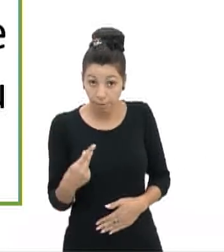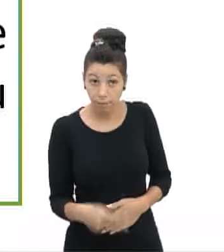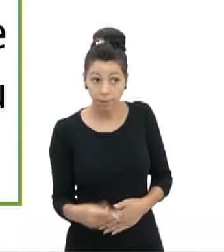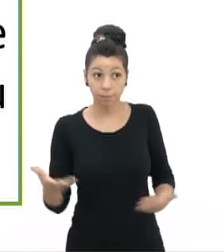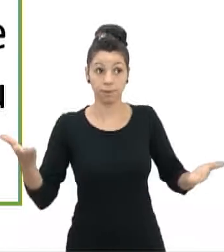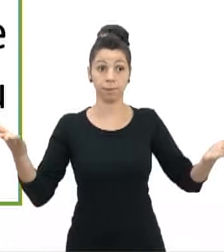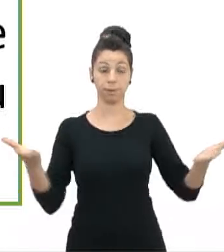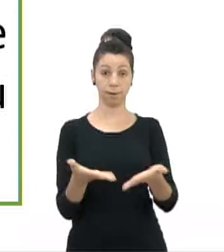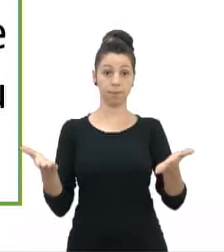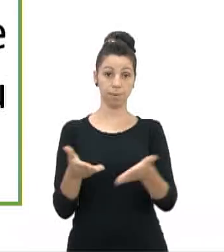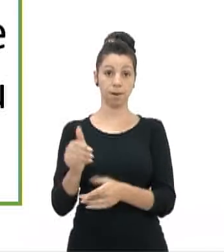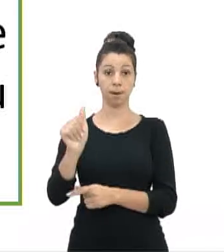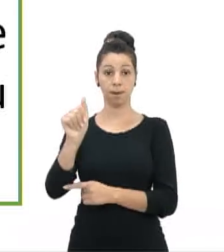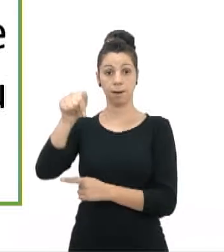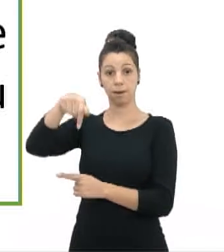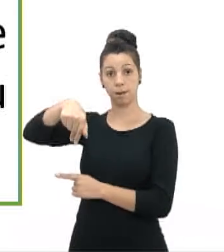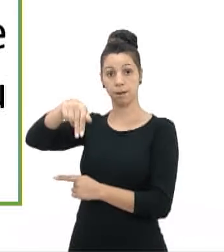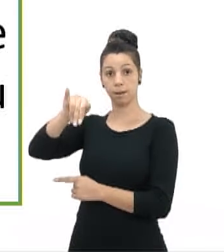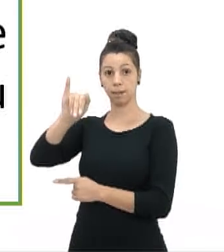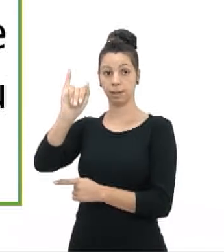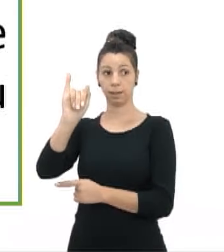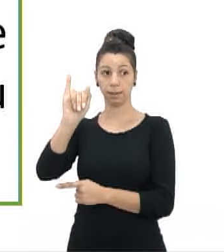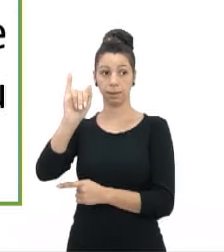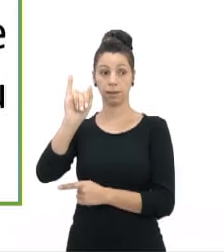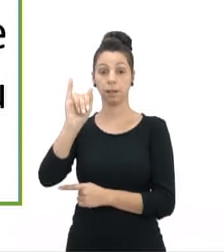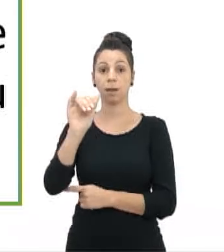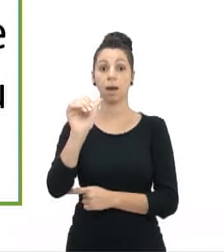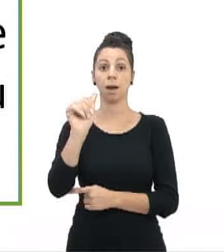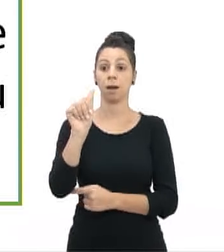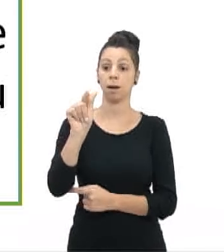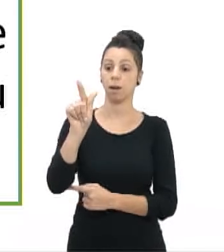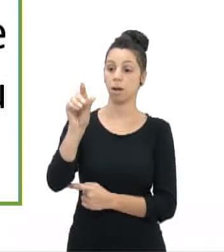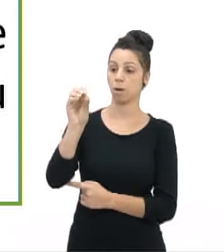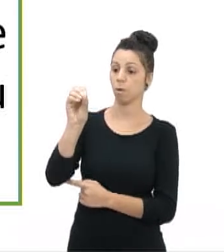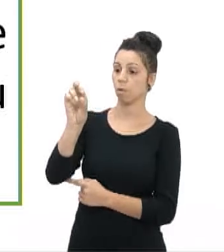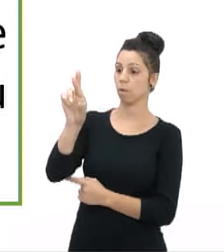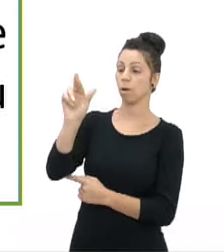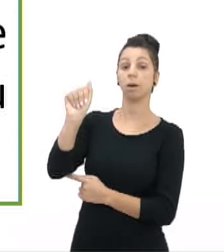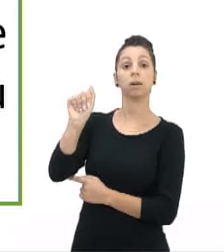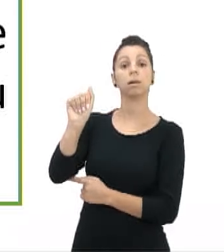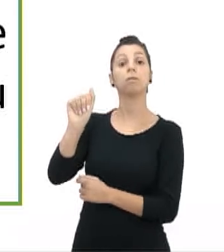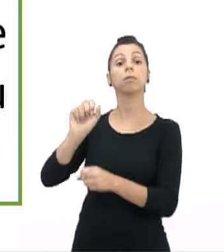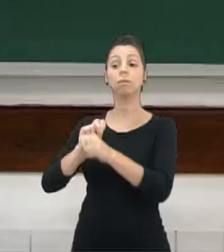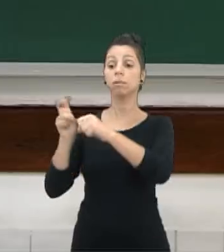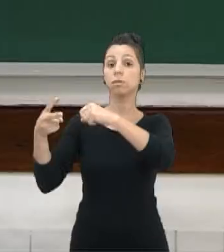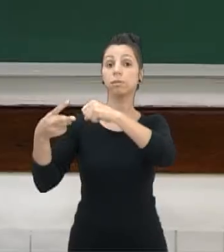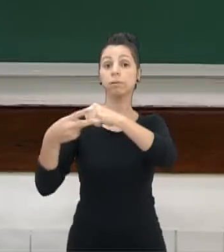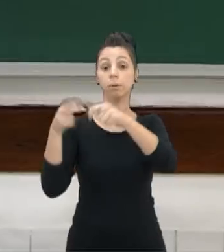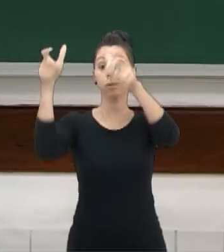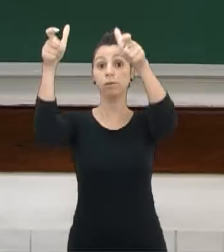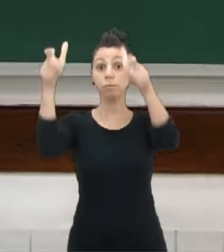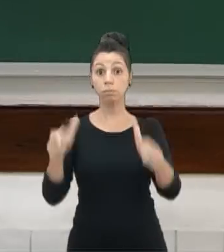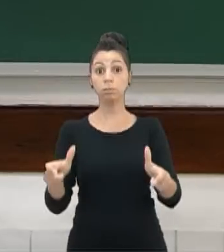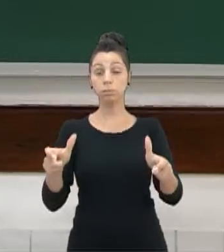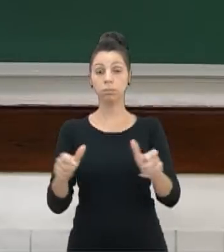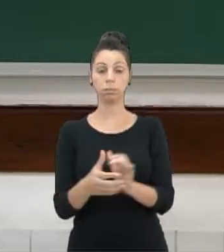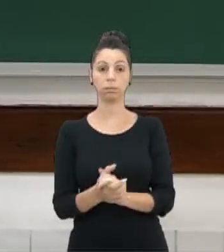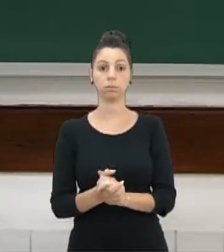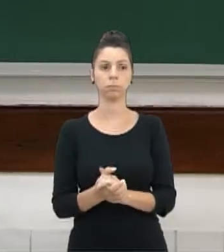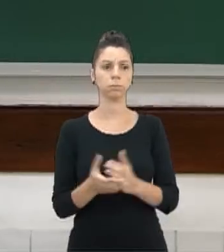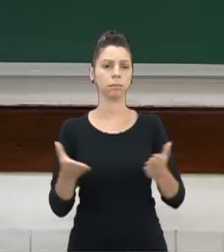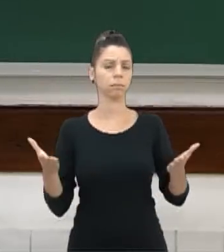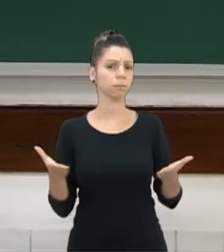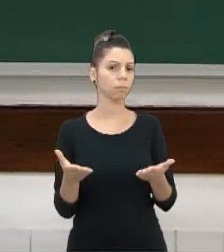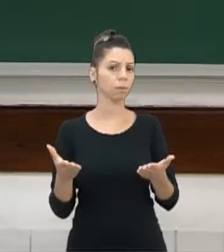tem o quê? Um advérbio de lugar, né? Então, apresenta uma circunstância de lugar.